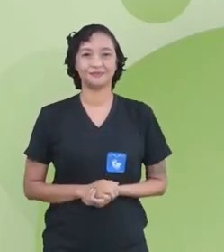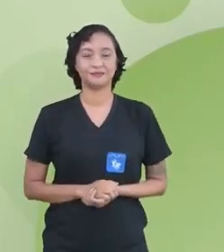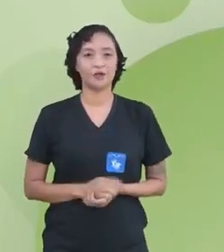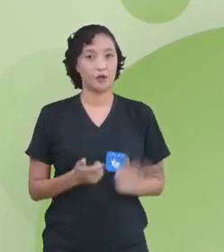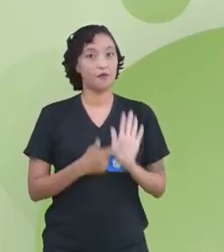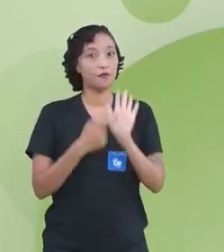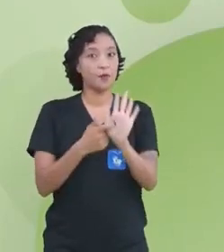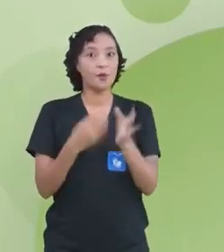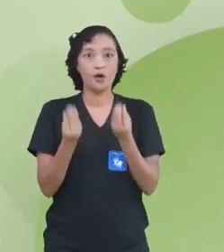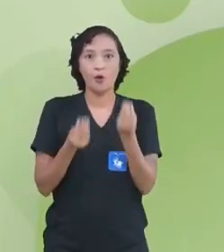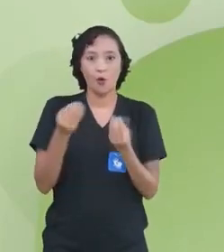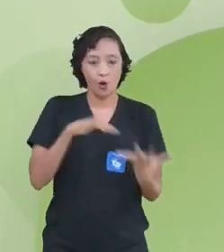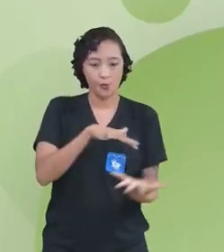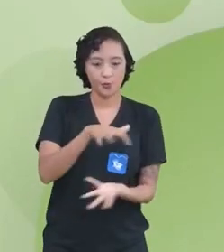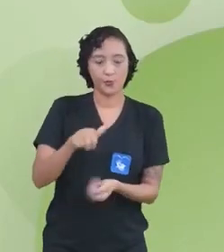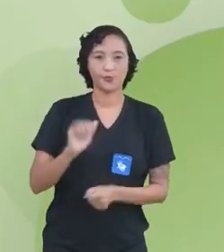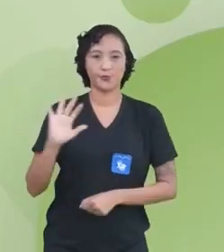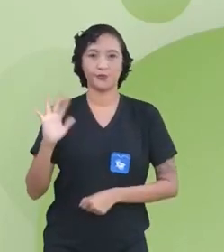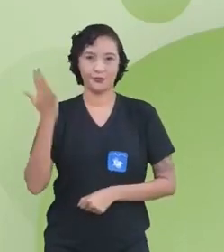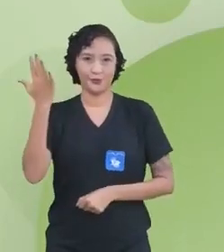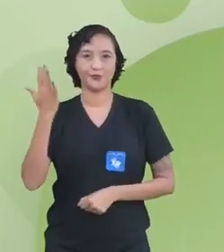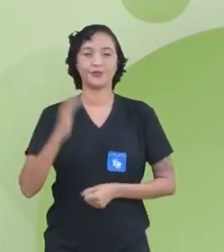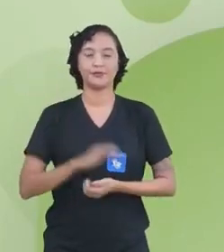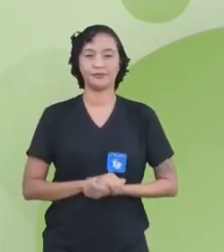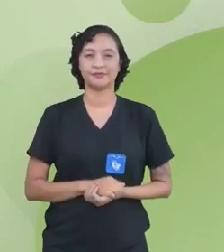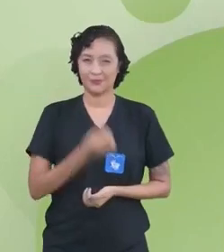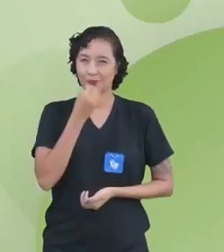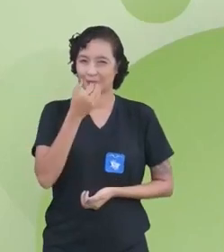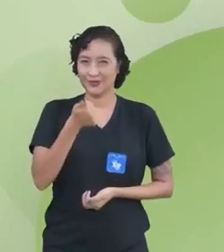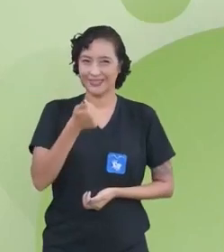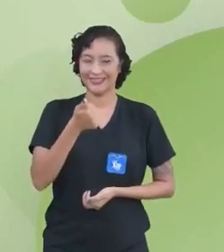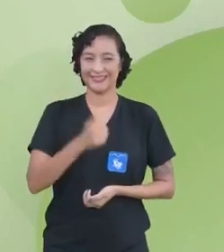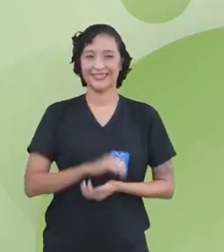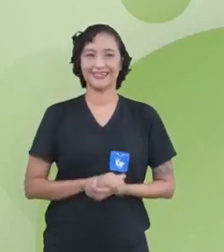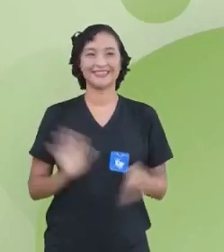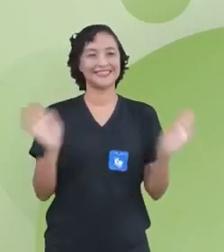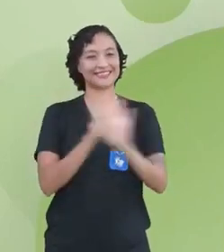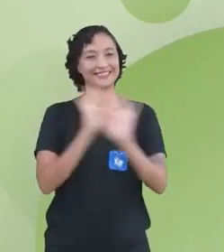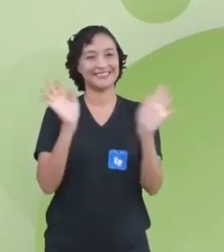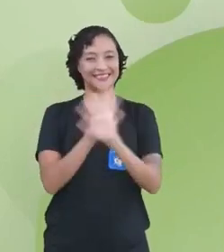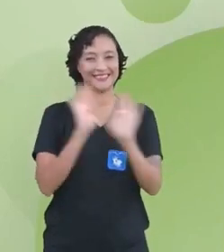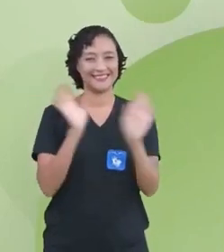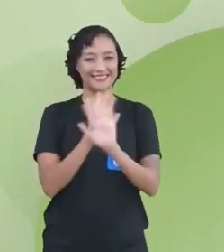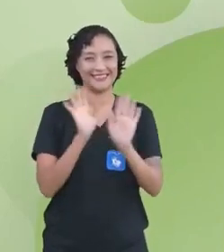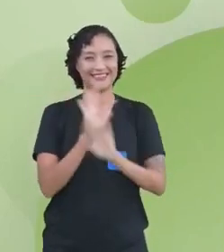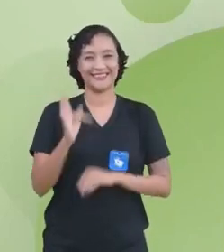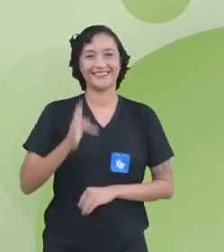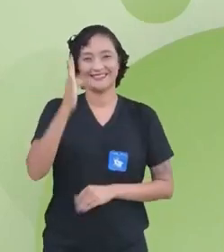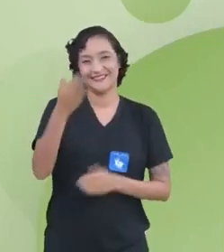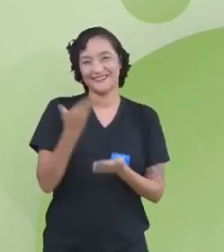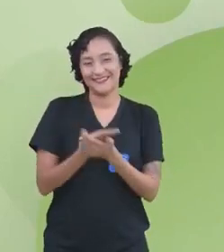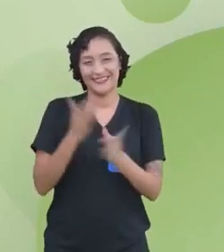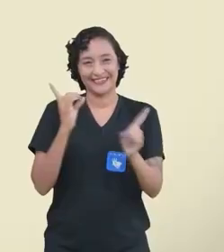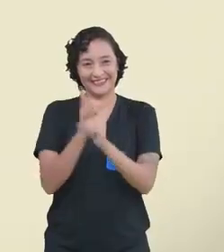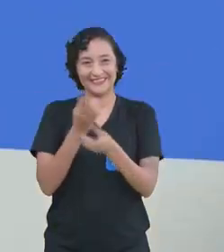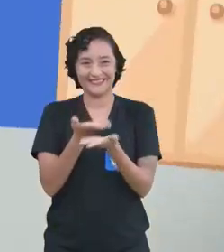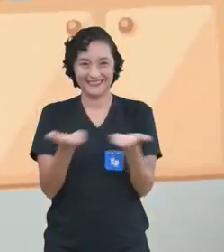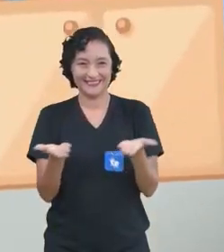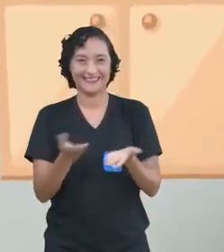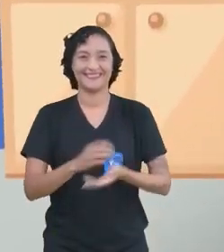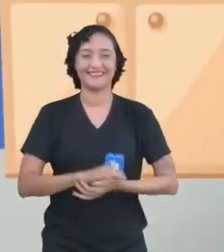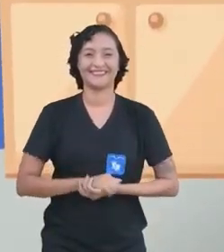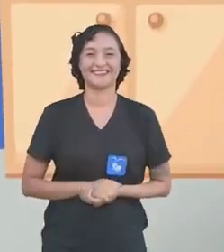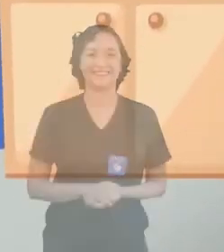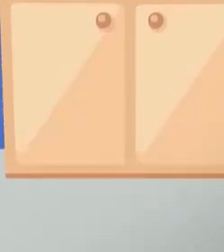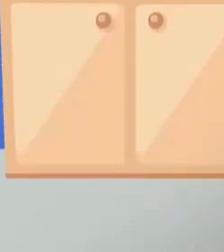planeta funciona, a dinâmica desse planeta. Tudo bem? Então, tchau, até a próxima aula, crianças.